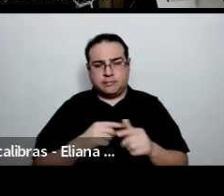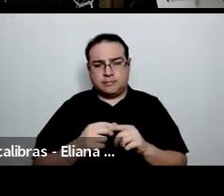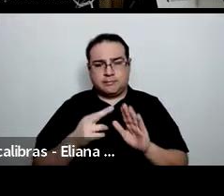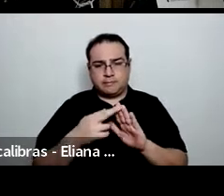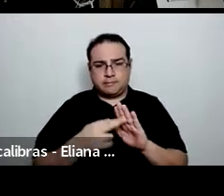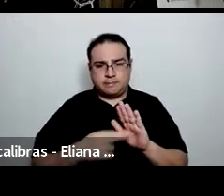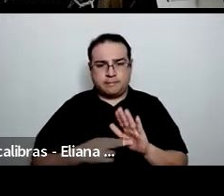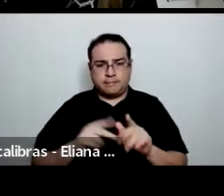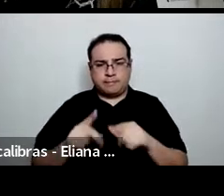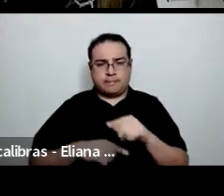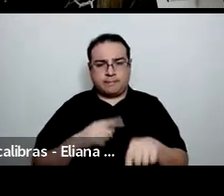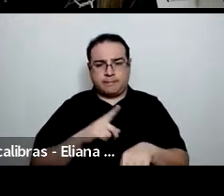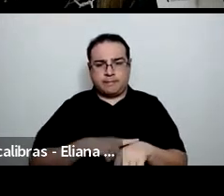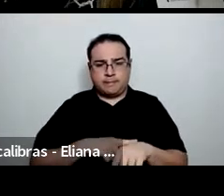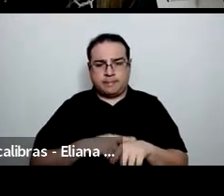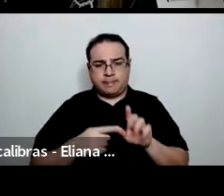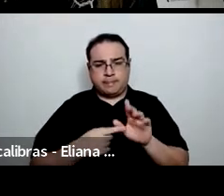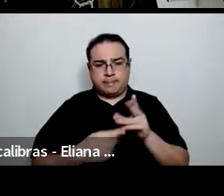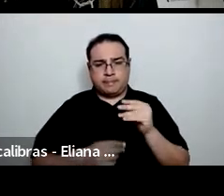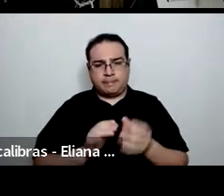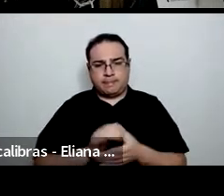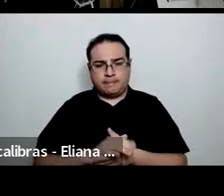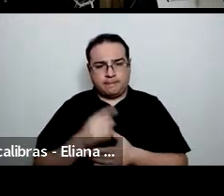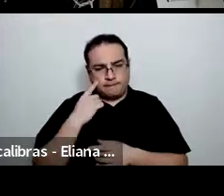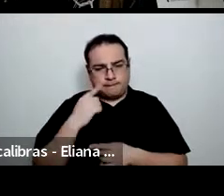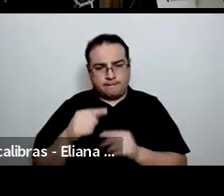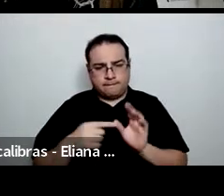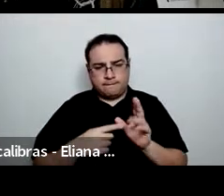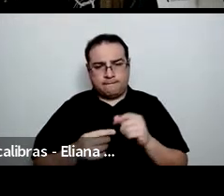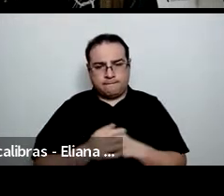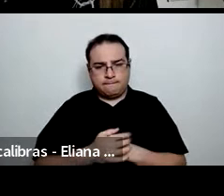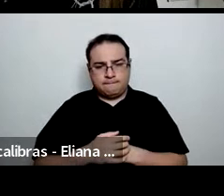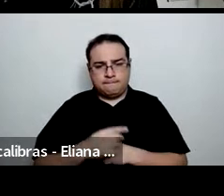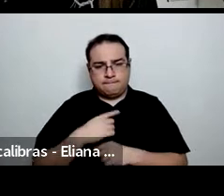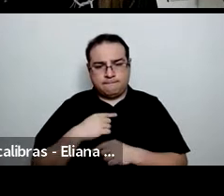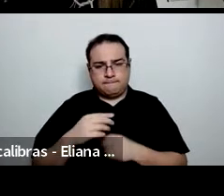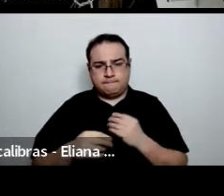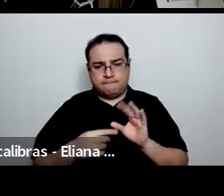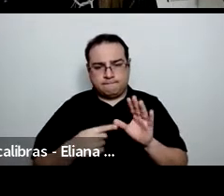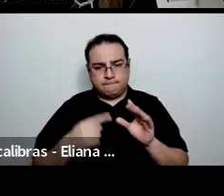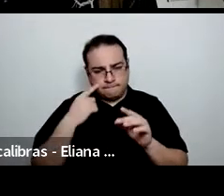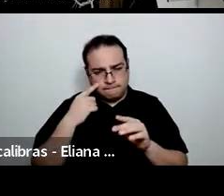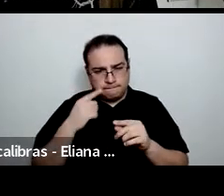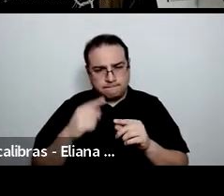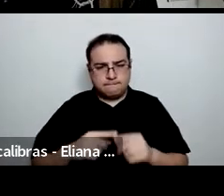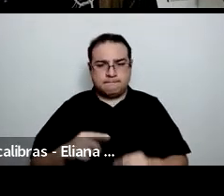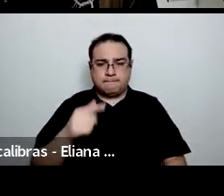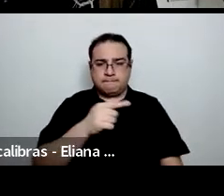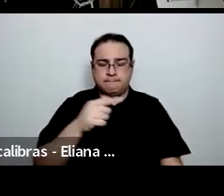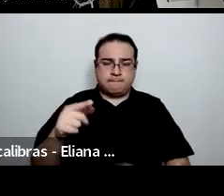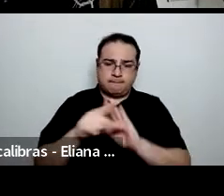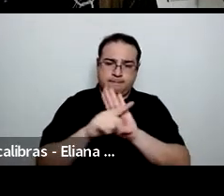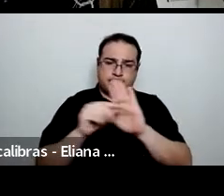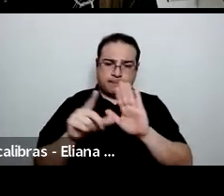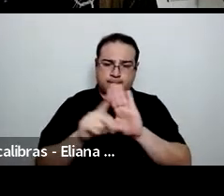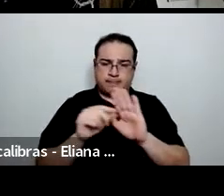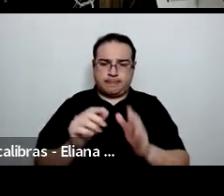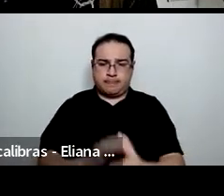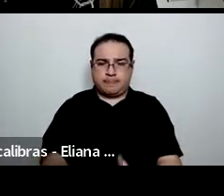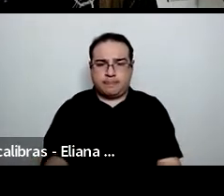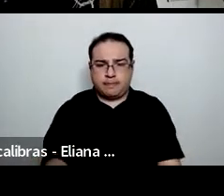após o período até a efetiva apresentação das contas nos termos do artigo 77 é